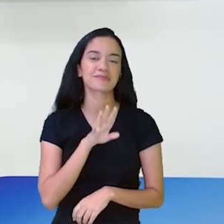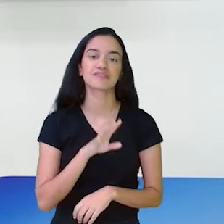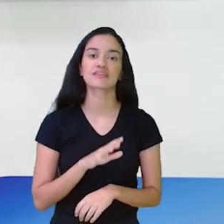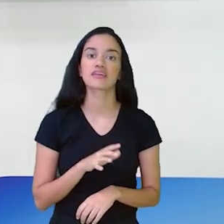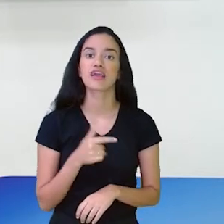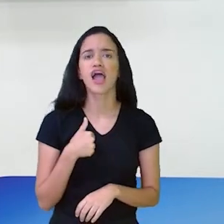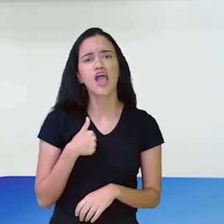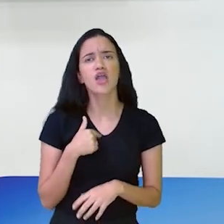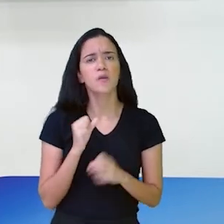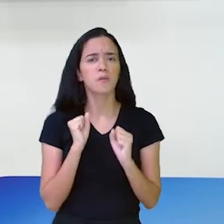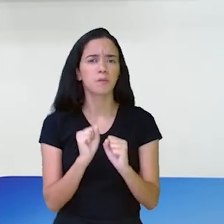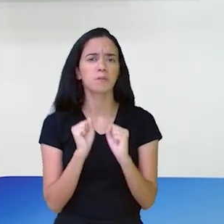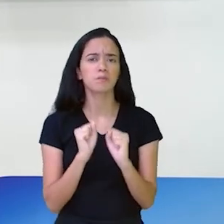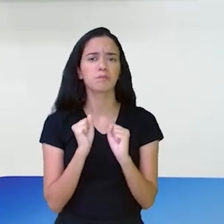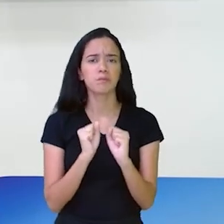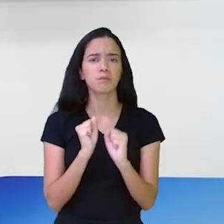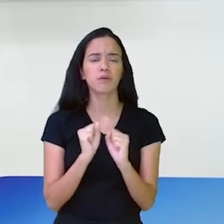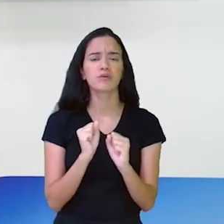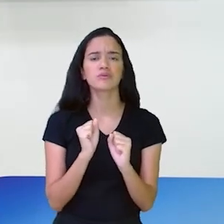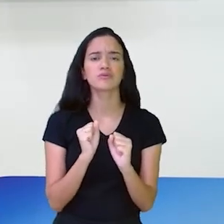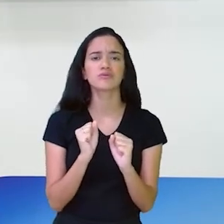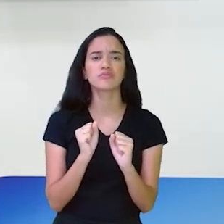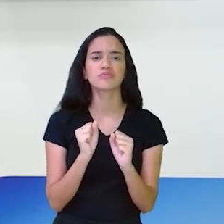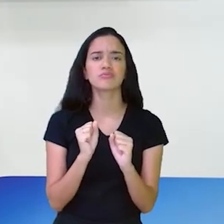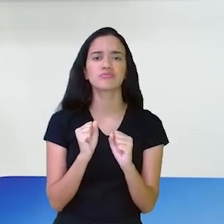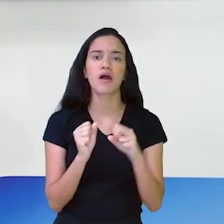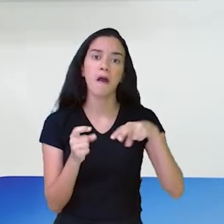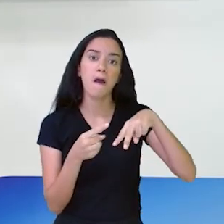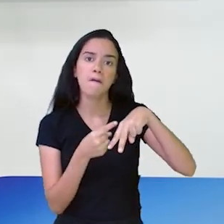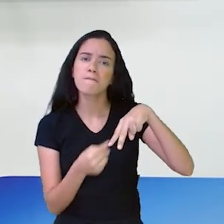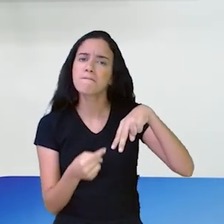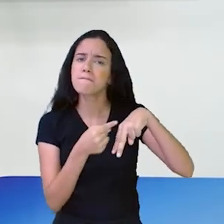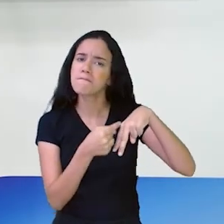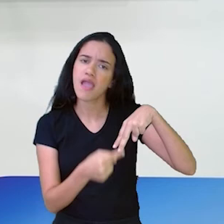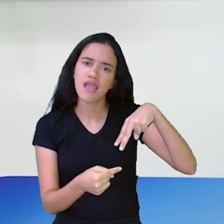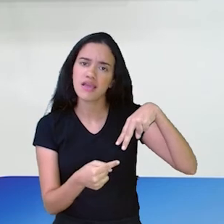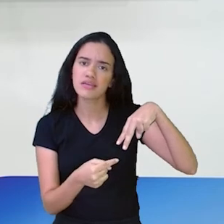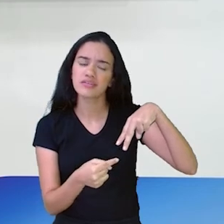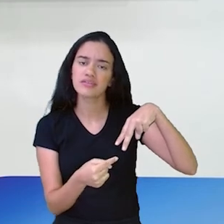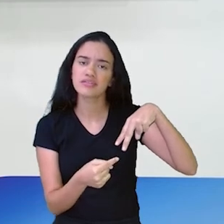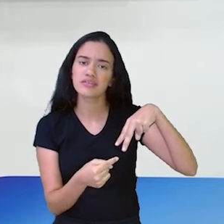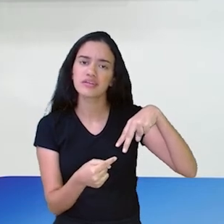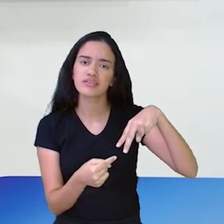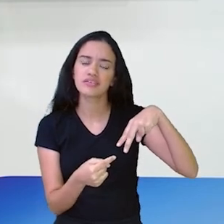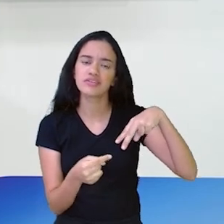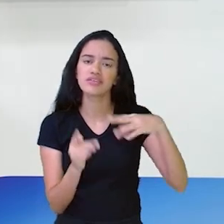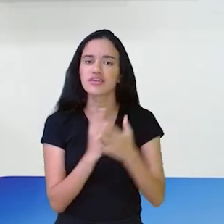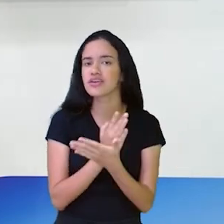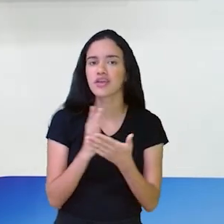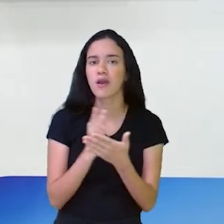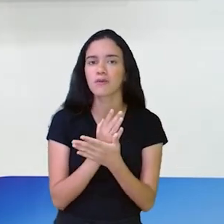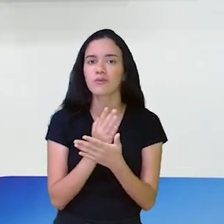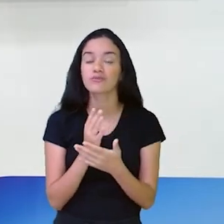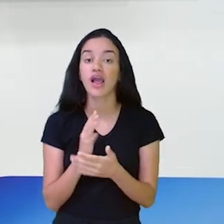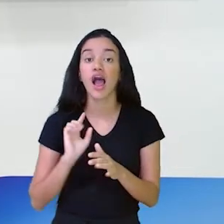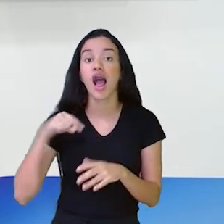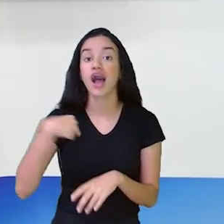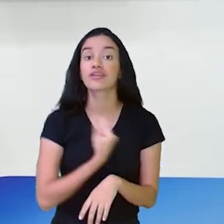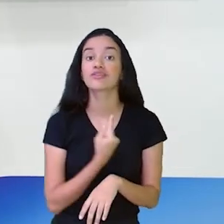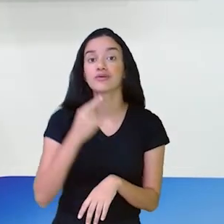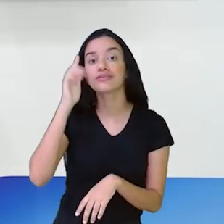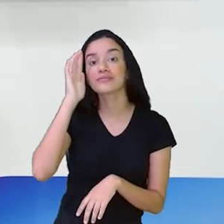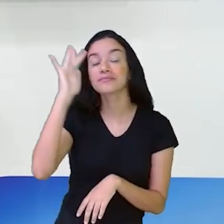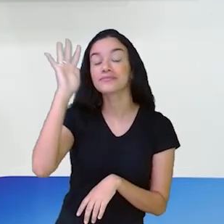Ah, posso também colocar pernas em um, em outro não. Enfim, a nossa imaginação é que vai dizer,